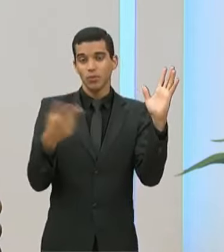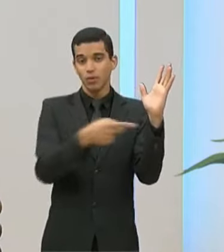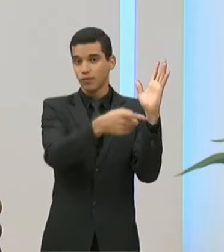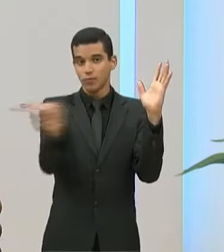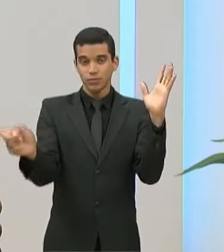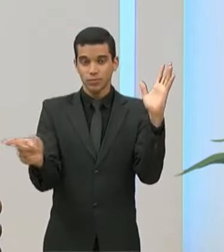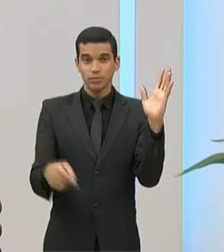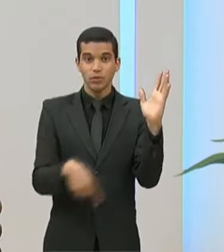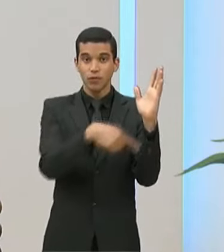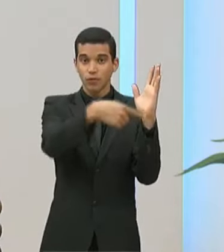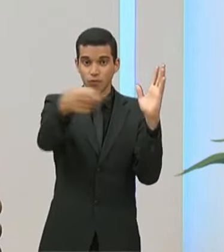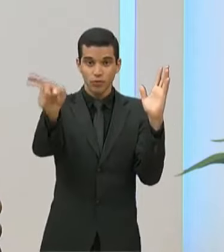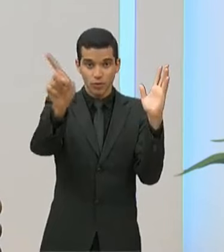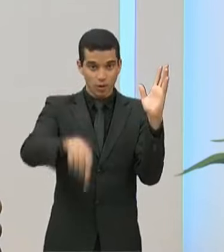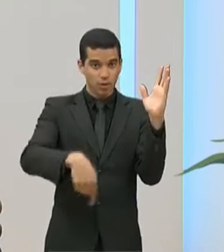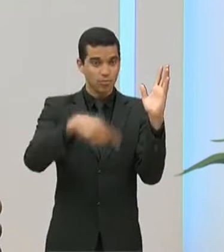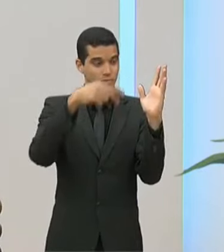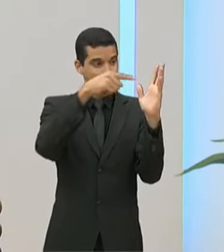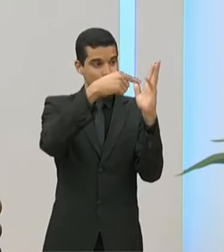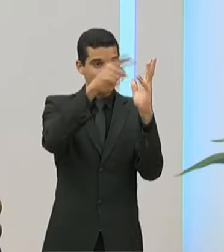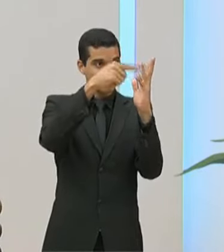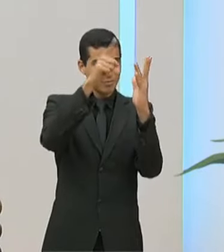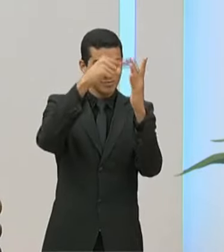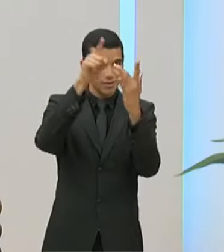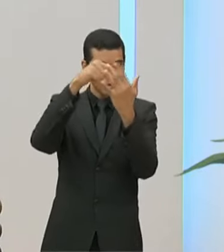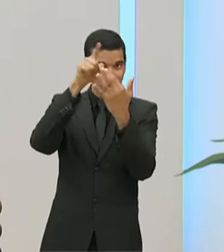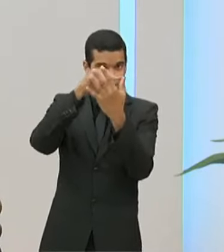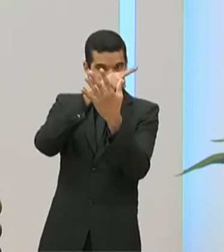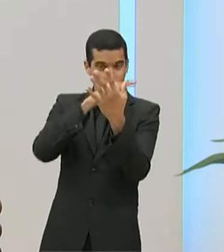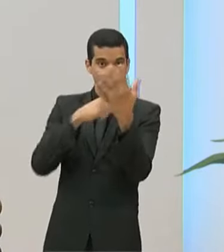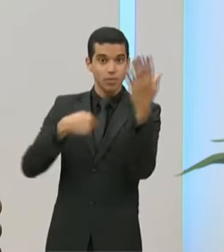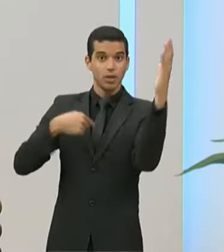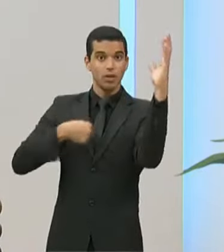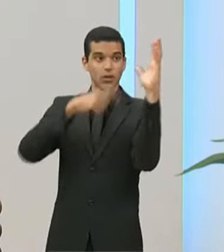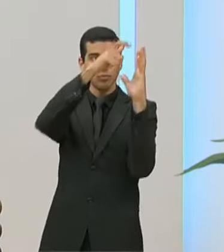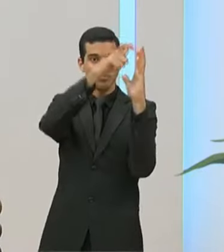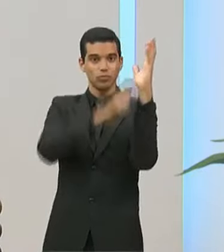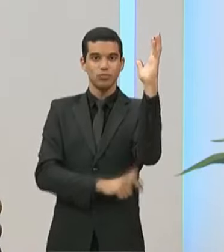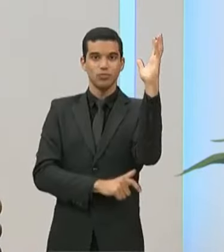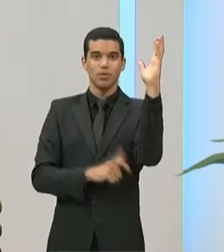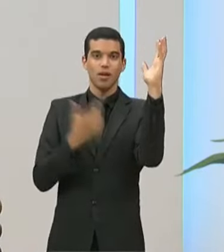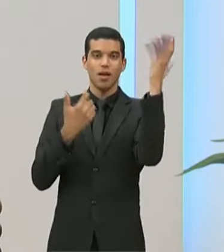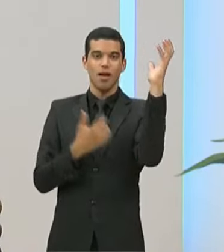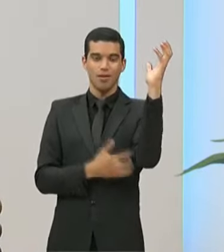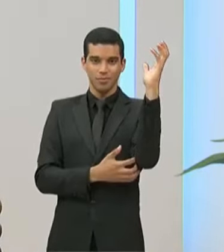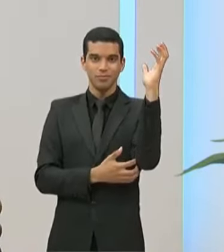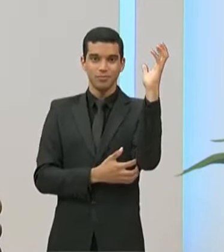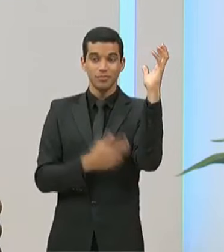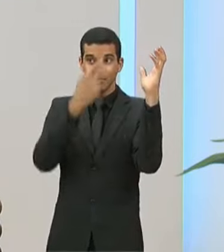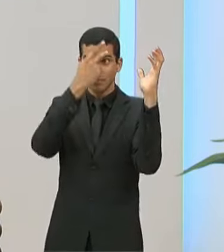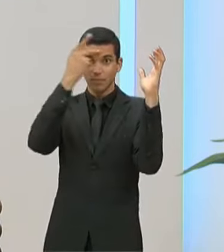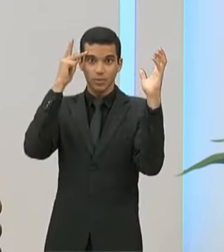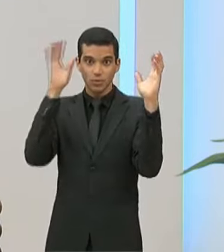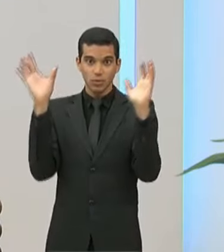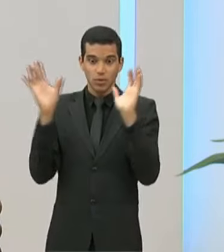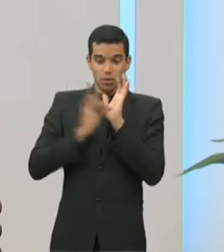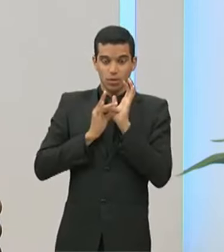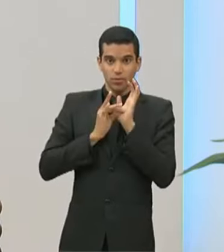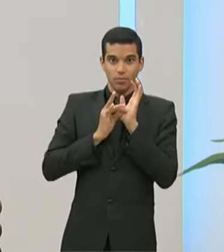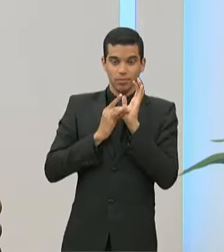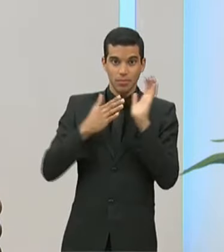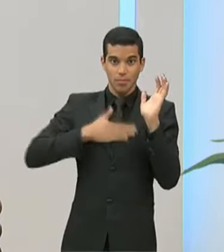varas. Quem está em mim e eu nele, este dá muito fruto,